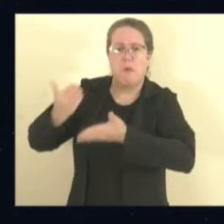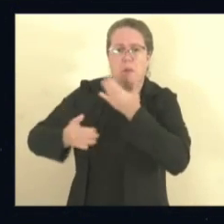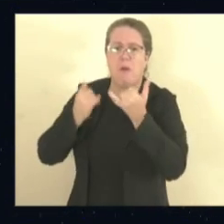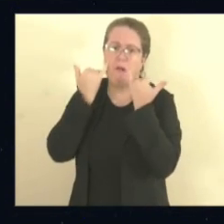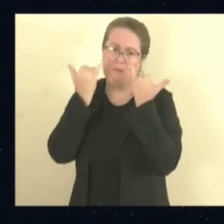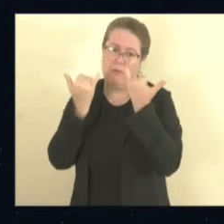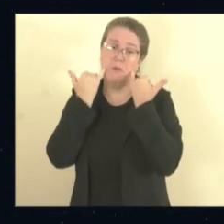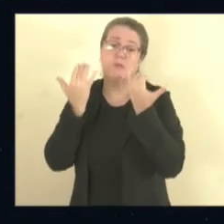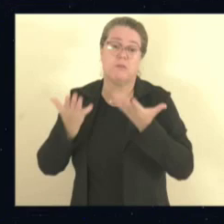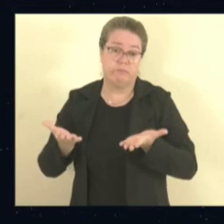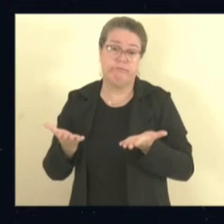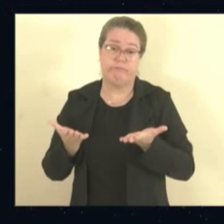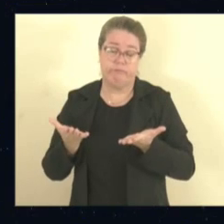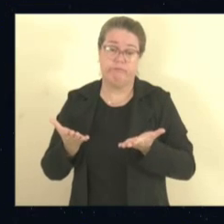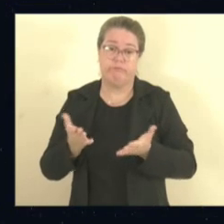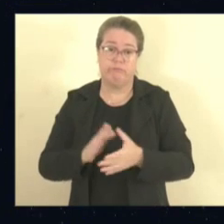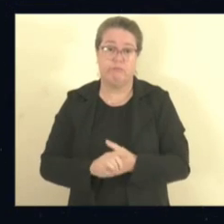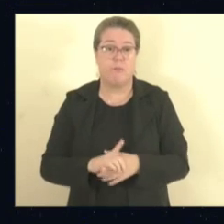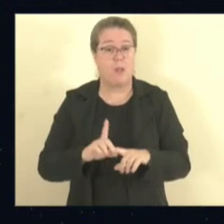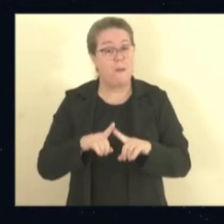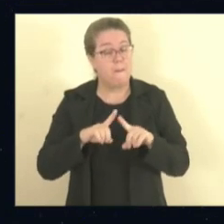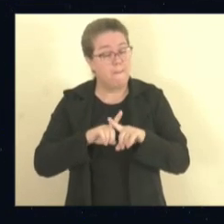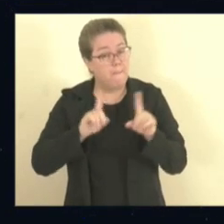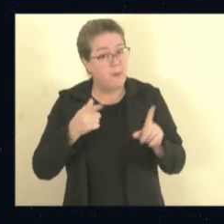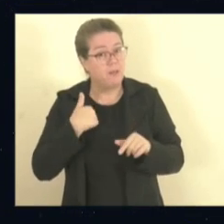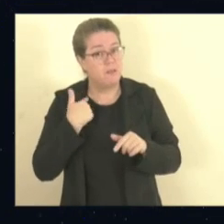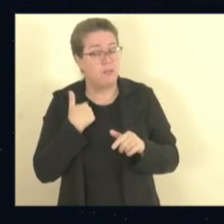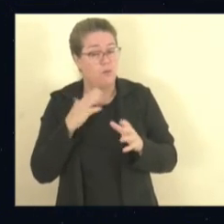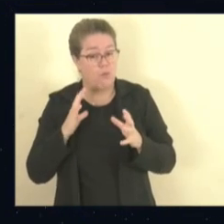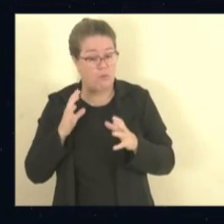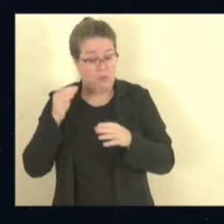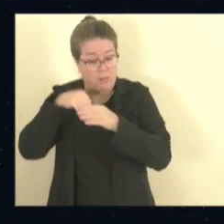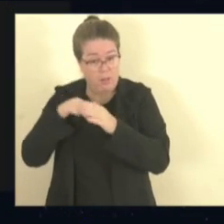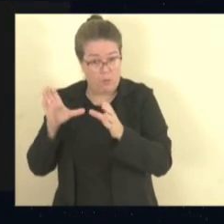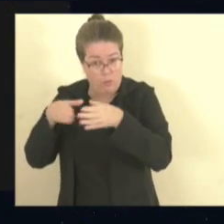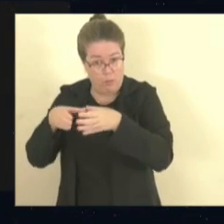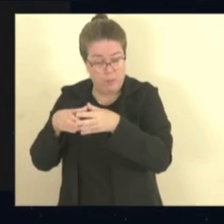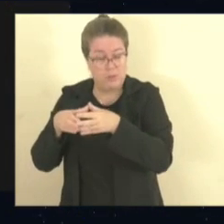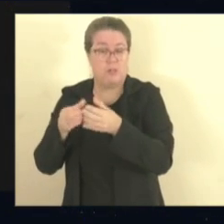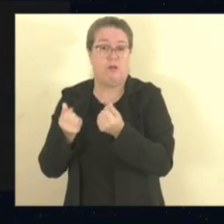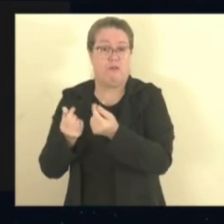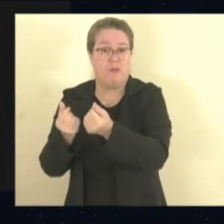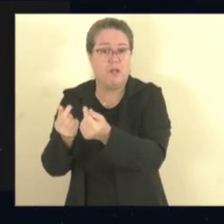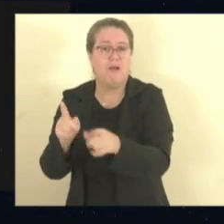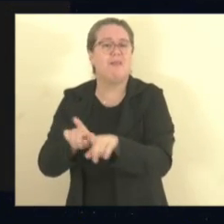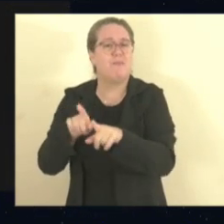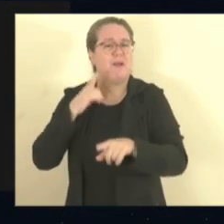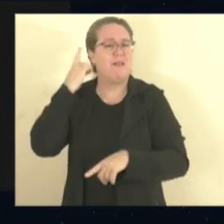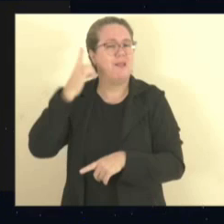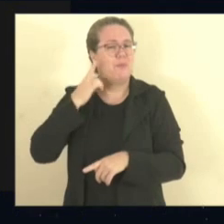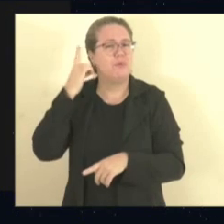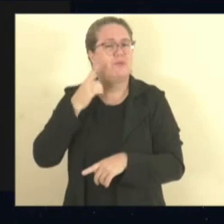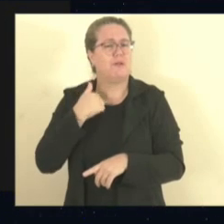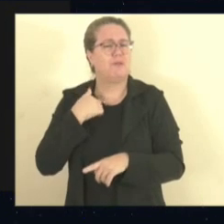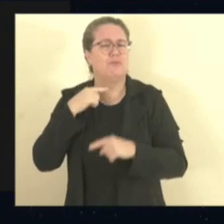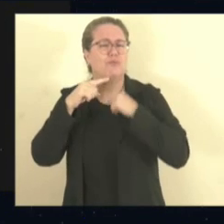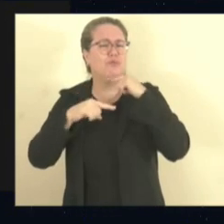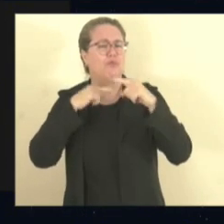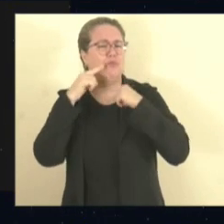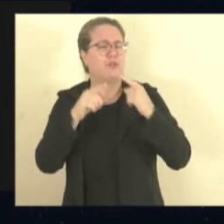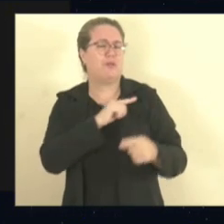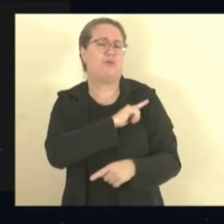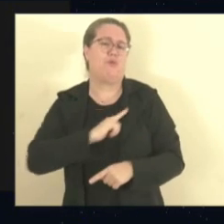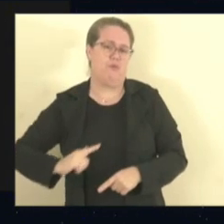Eu até acredito que tenha. Mas é meu dever, como membro da Comissão de Finanças e como deputado representante do povo, duvidar do governo e